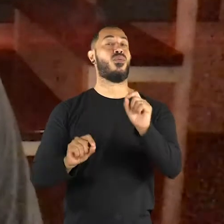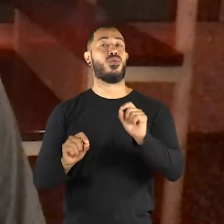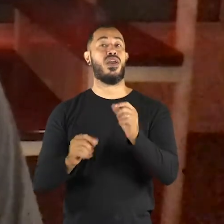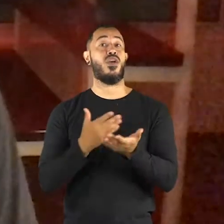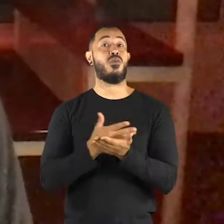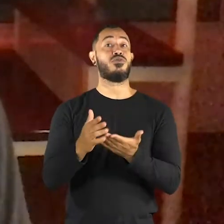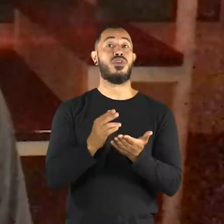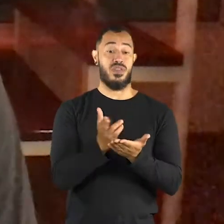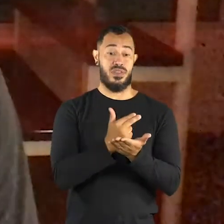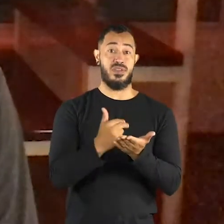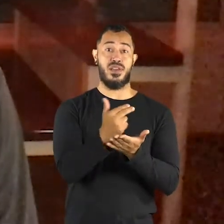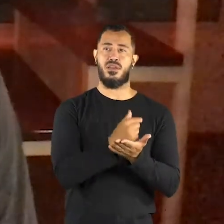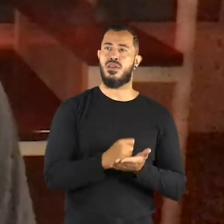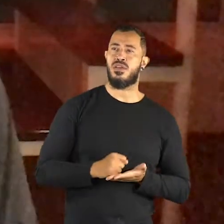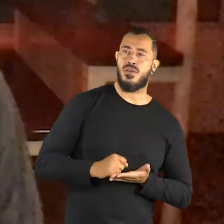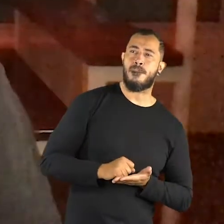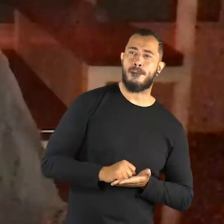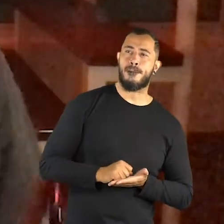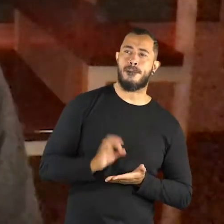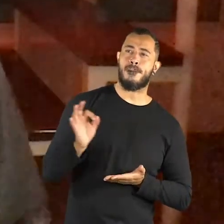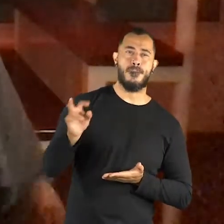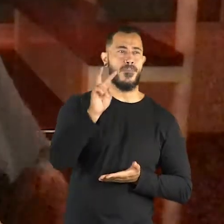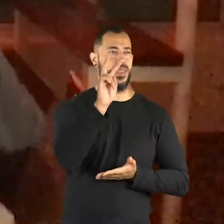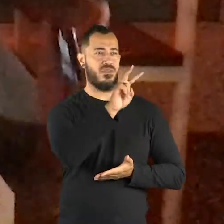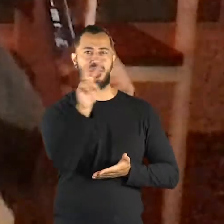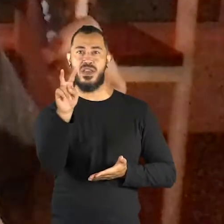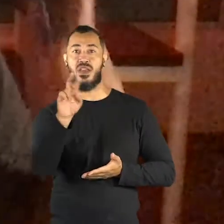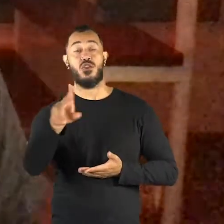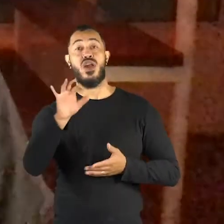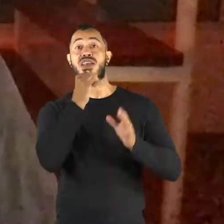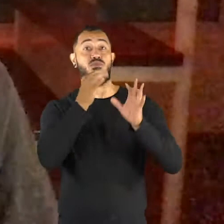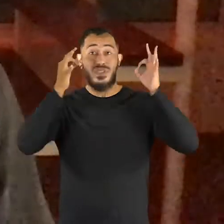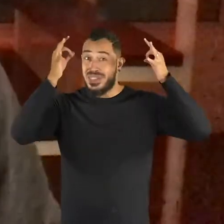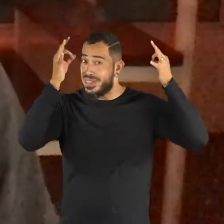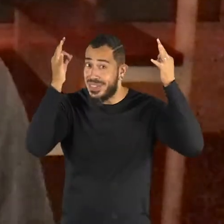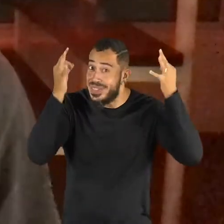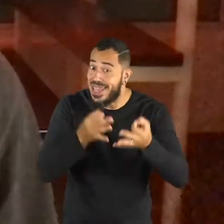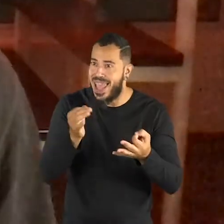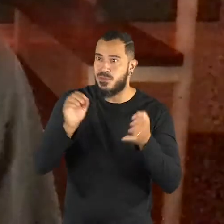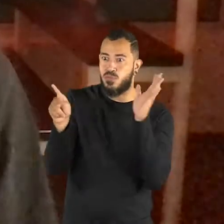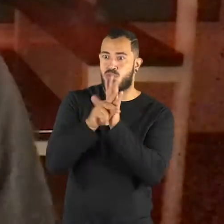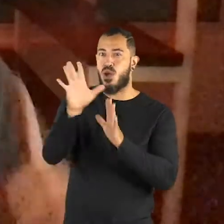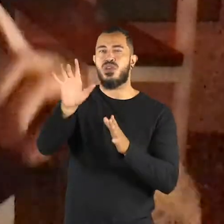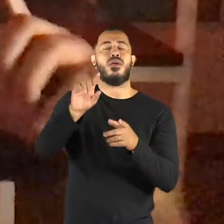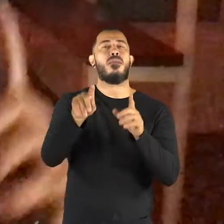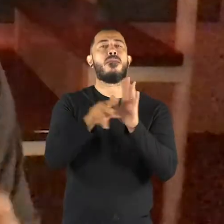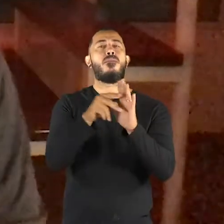começar a desenhar meu filme a partir da imagem. Não necessariamente fazer as imagens que vão estar no filme, mas